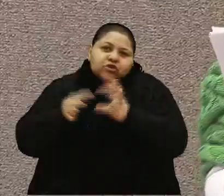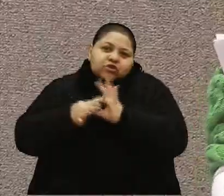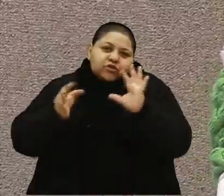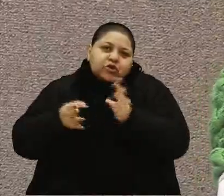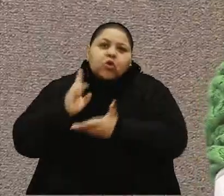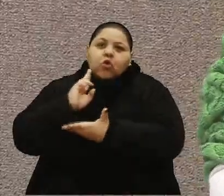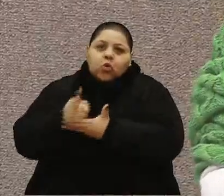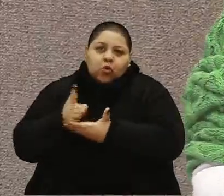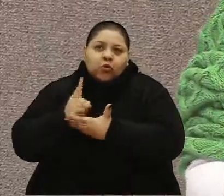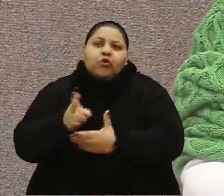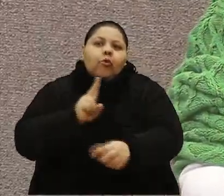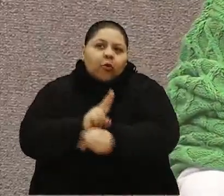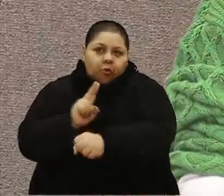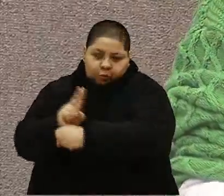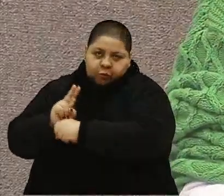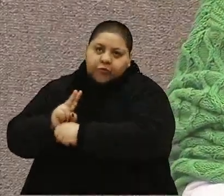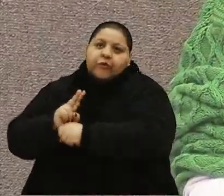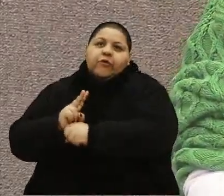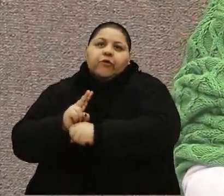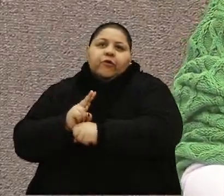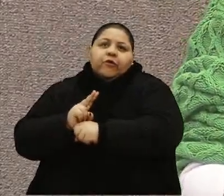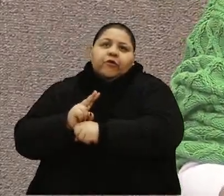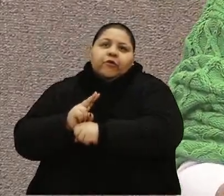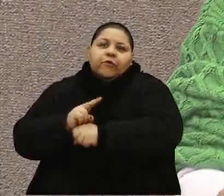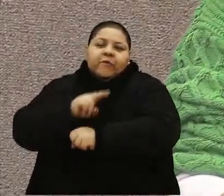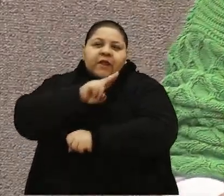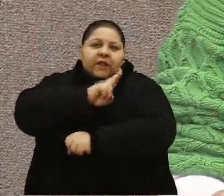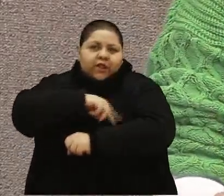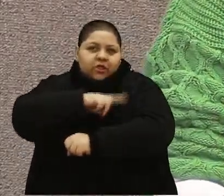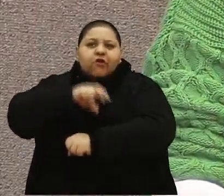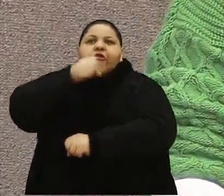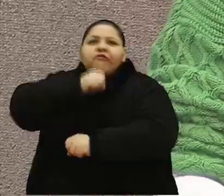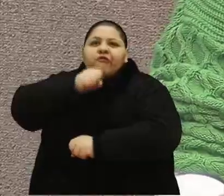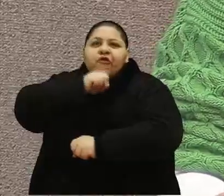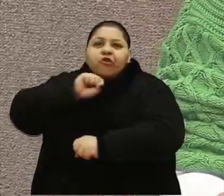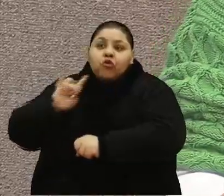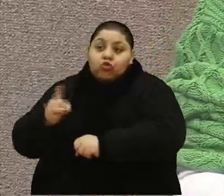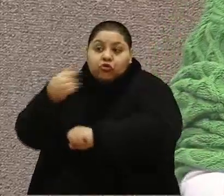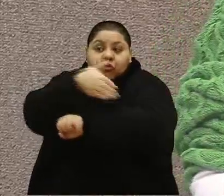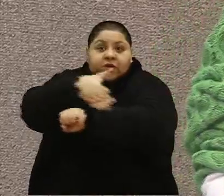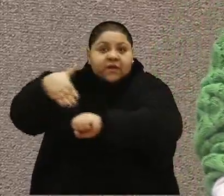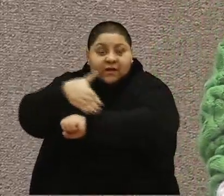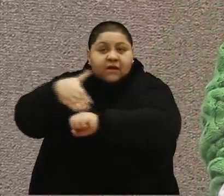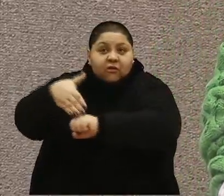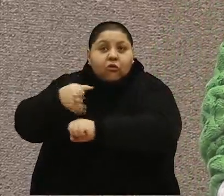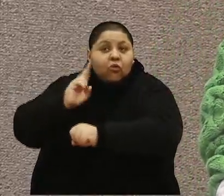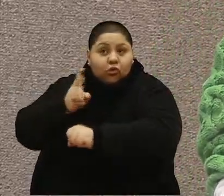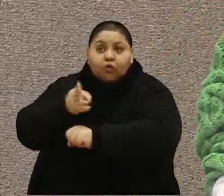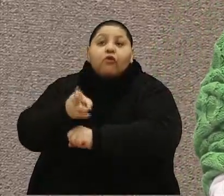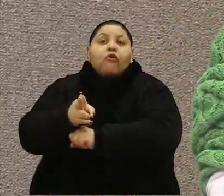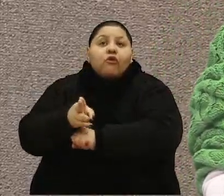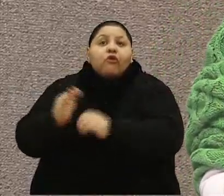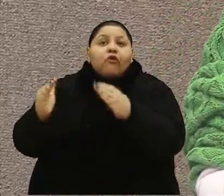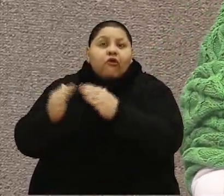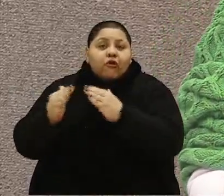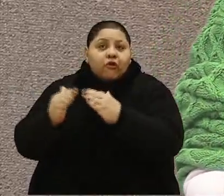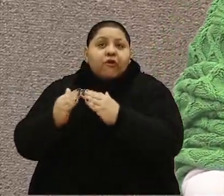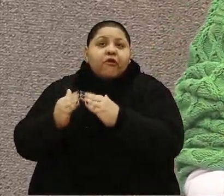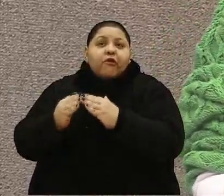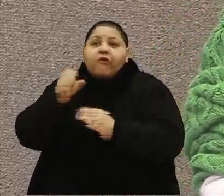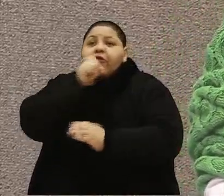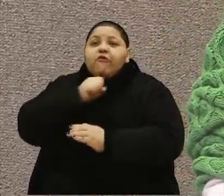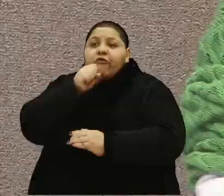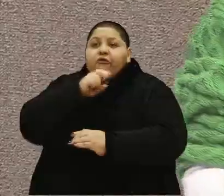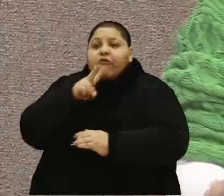permanece conservada pela nora e pelos netos. O último endereço foi na mesma rua. Atualmente é a residência da nora Vitalina